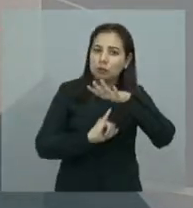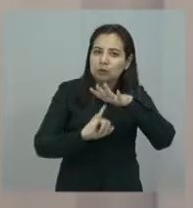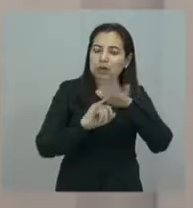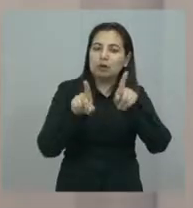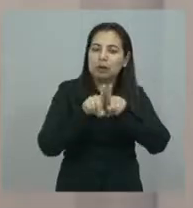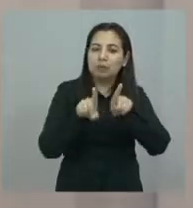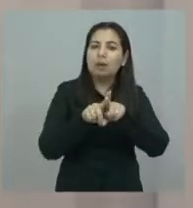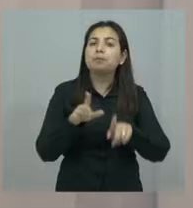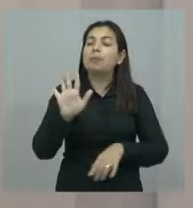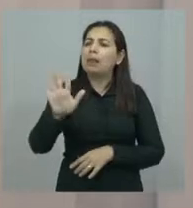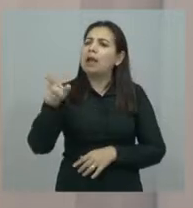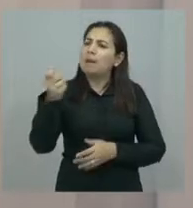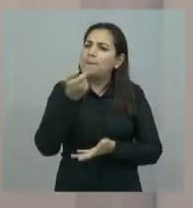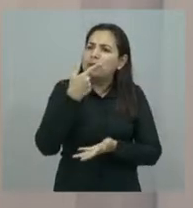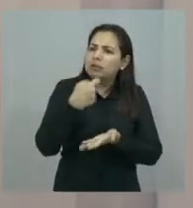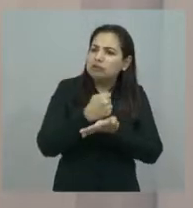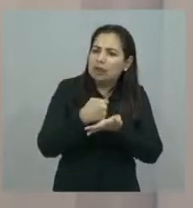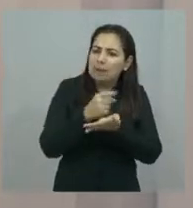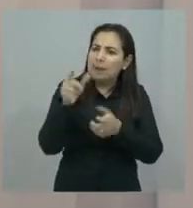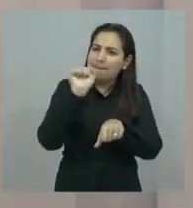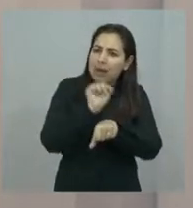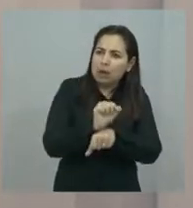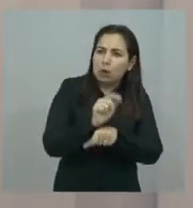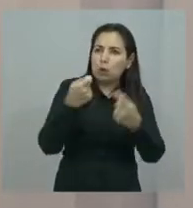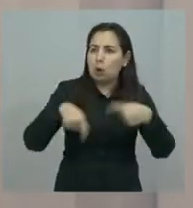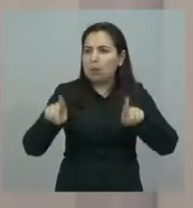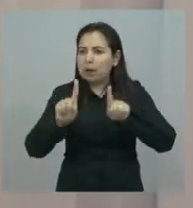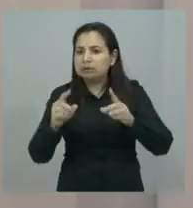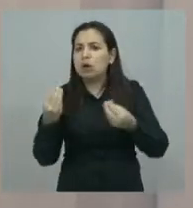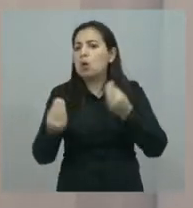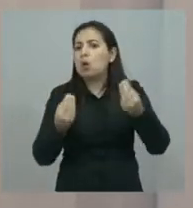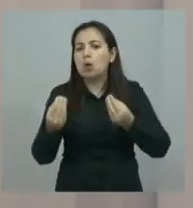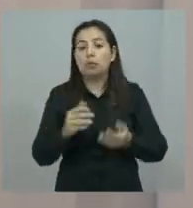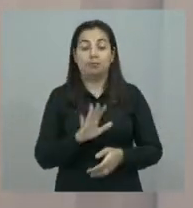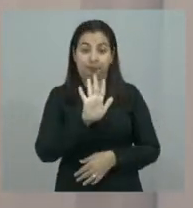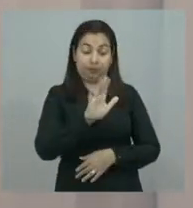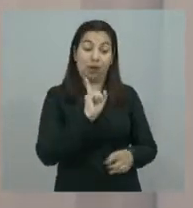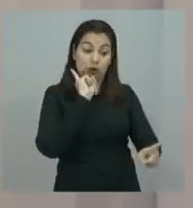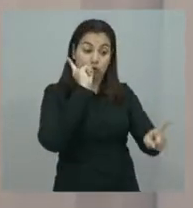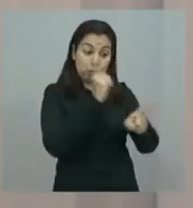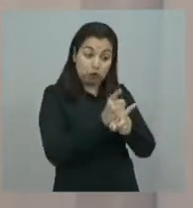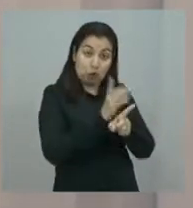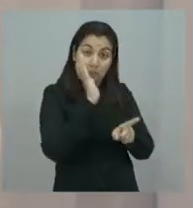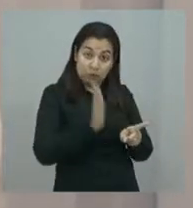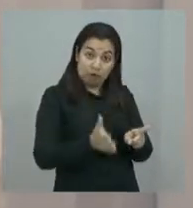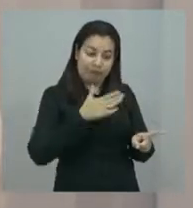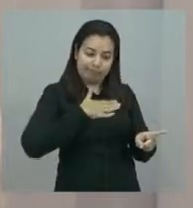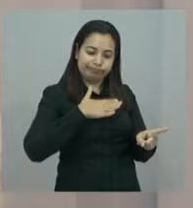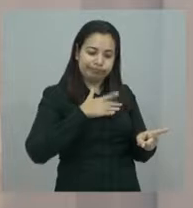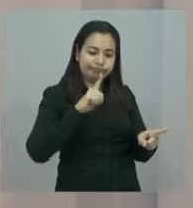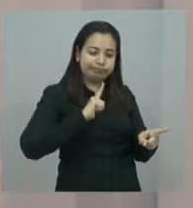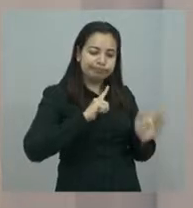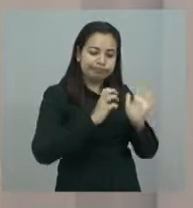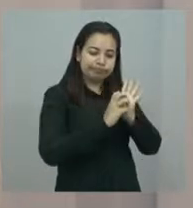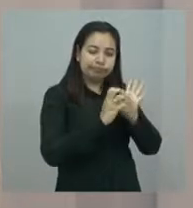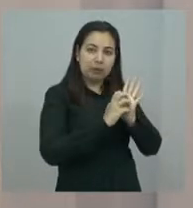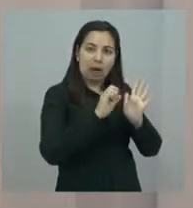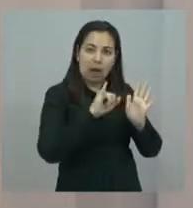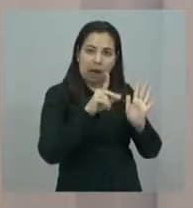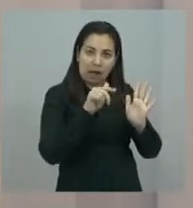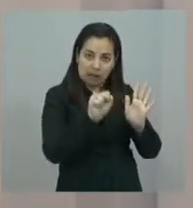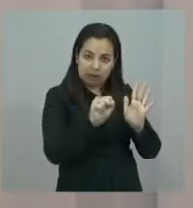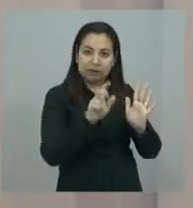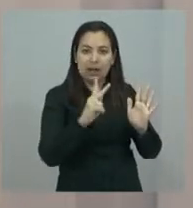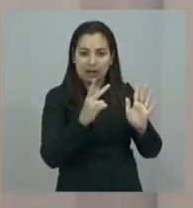de tomar? Não é necessário? Como é que é? Não, depois que se descobre, depois que é medido o parâmetro